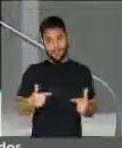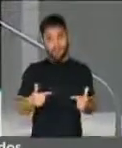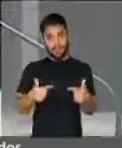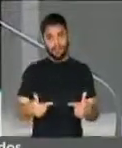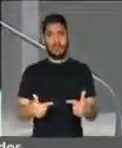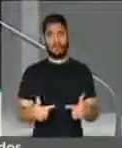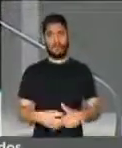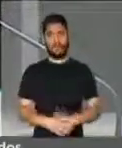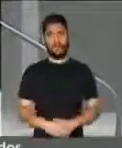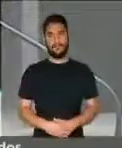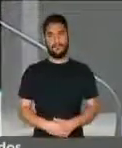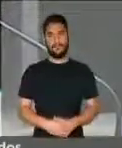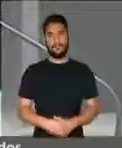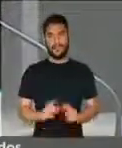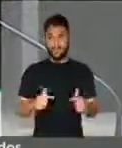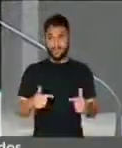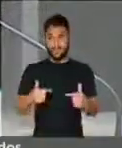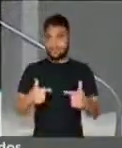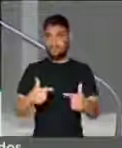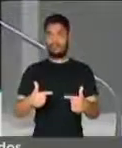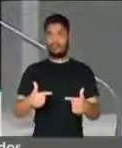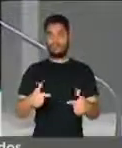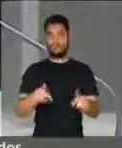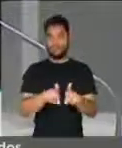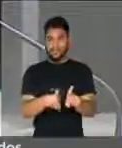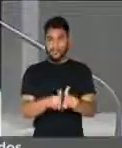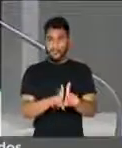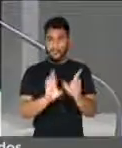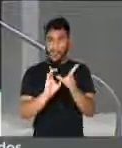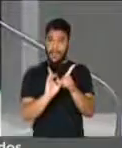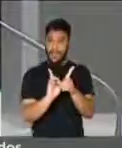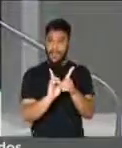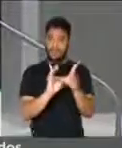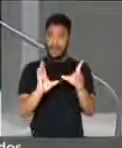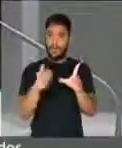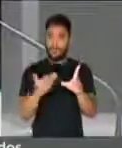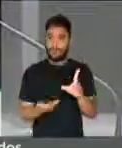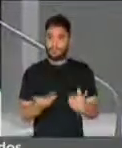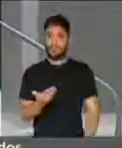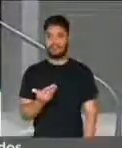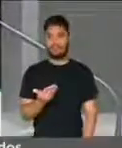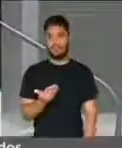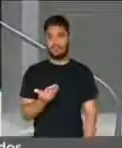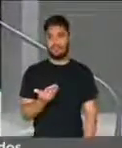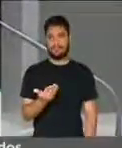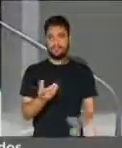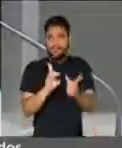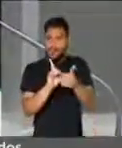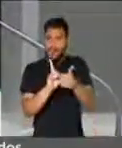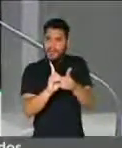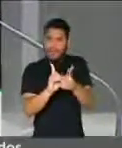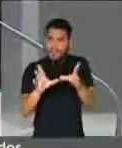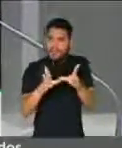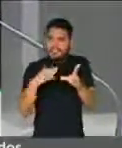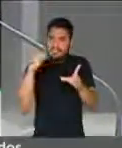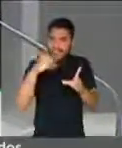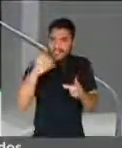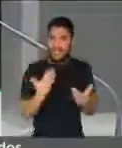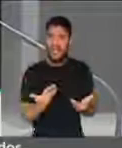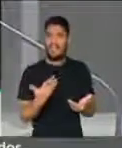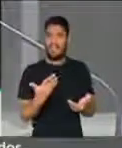em defesa da democracia, porque é uma democracia ameaçada, uma democracia em que